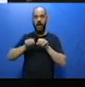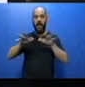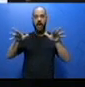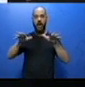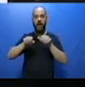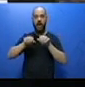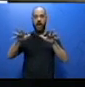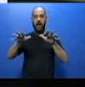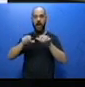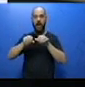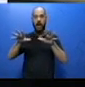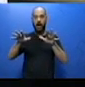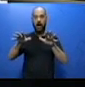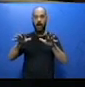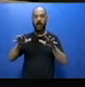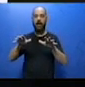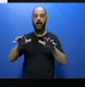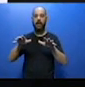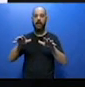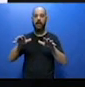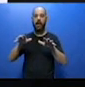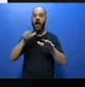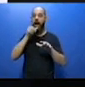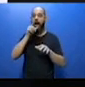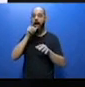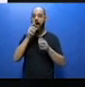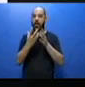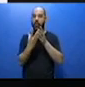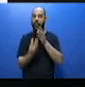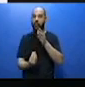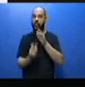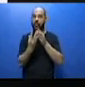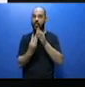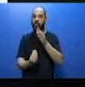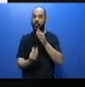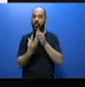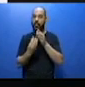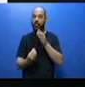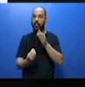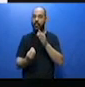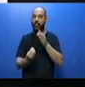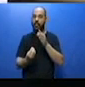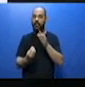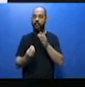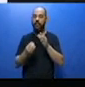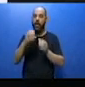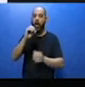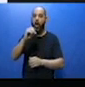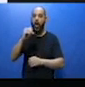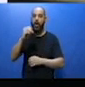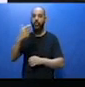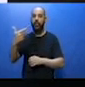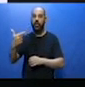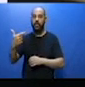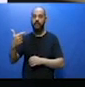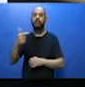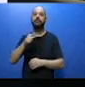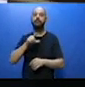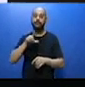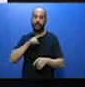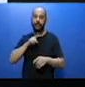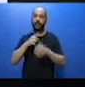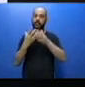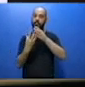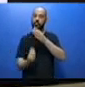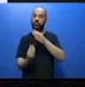é úmido. Porque aí entra a água e entra o oxigênio na terra. E a minhoca, através da sua